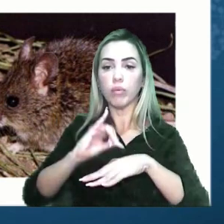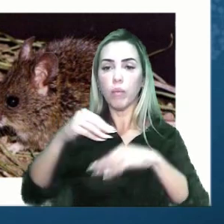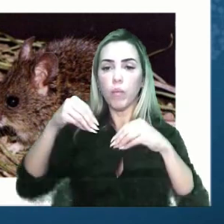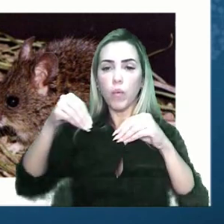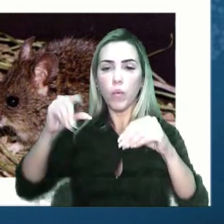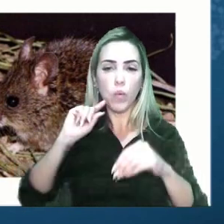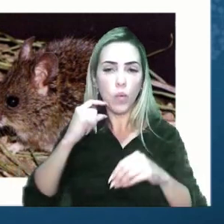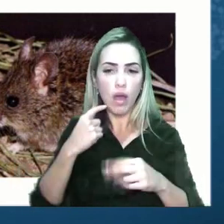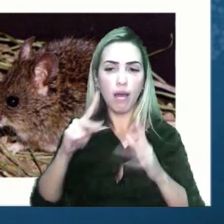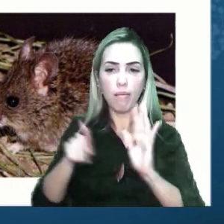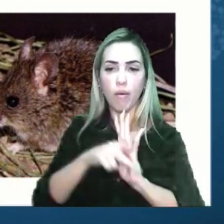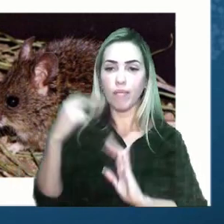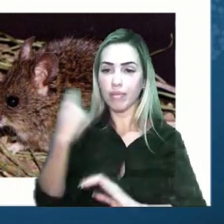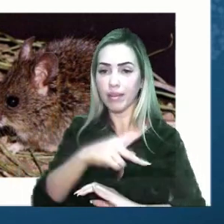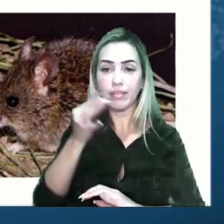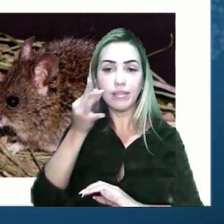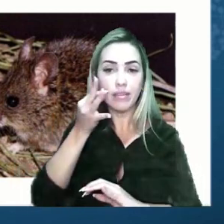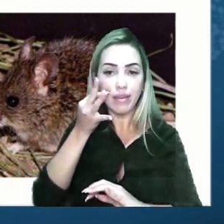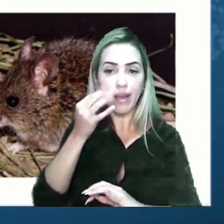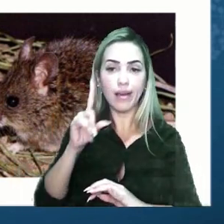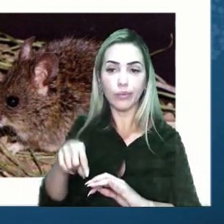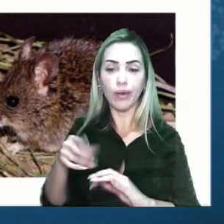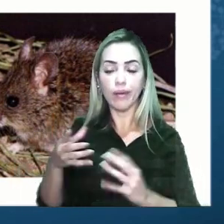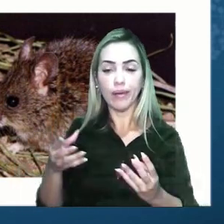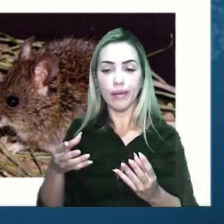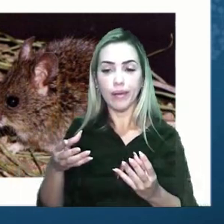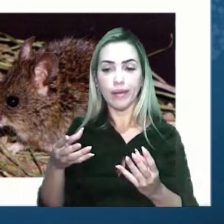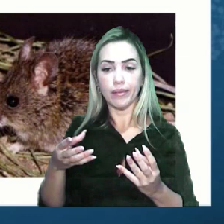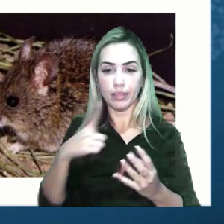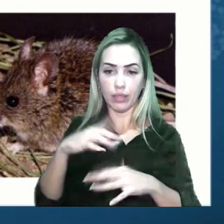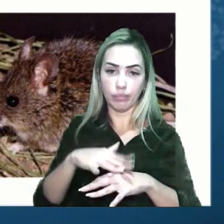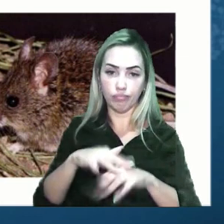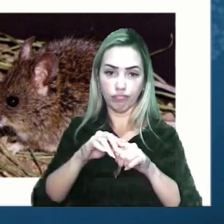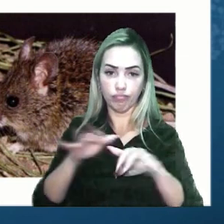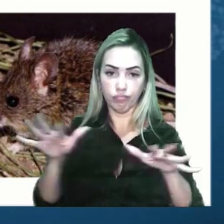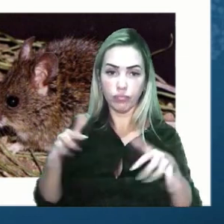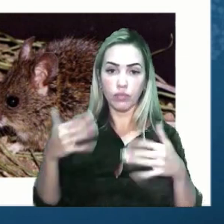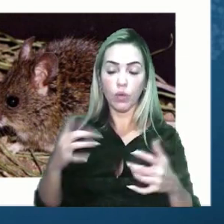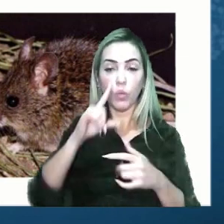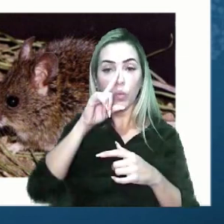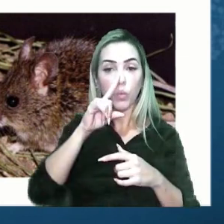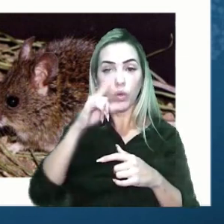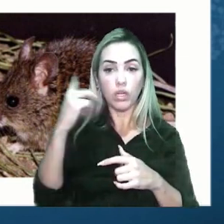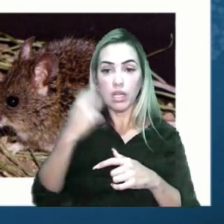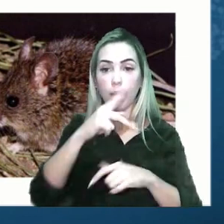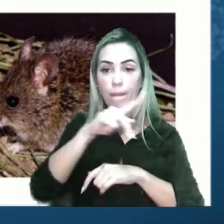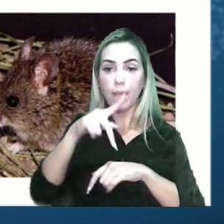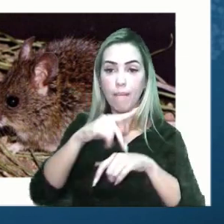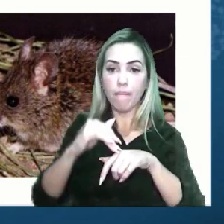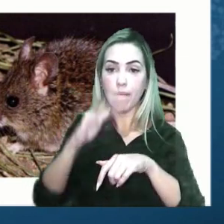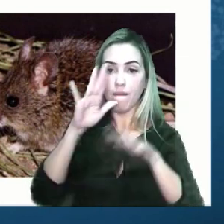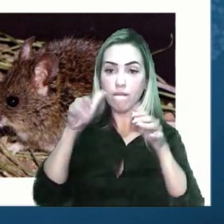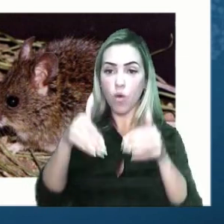poeira desses ratos que são contaminados. Os países mais